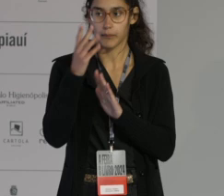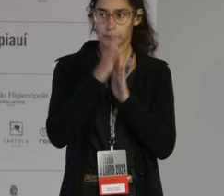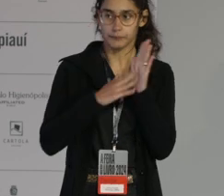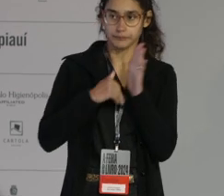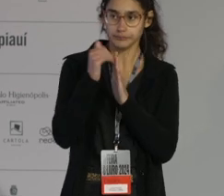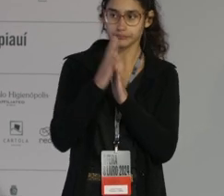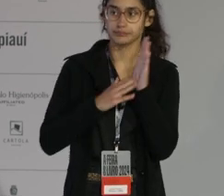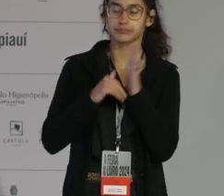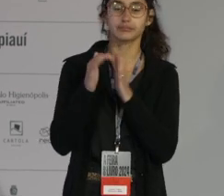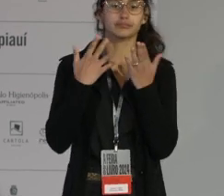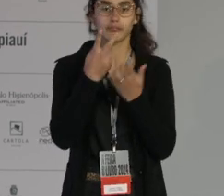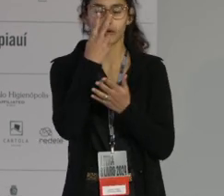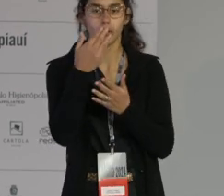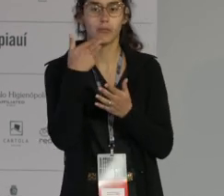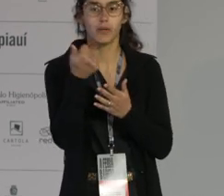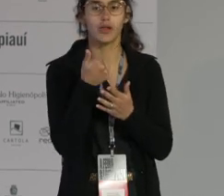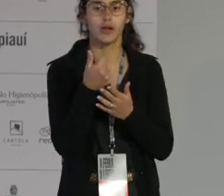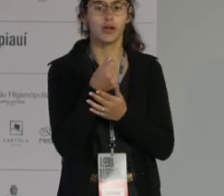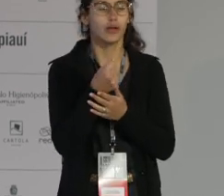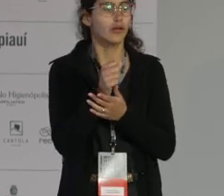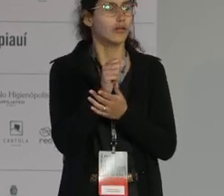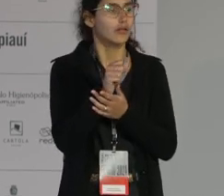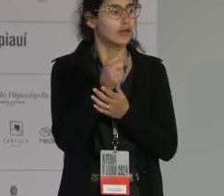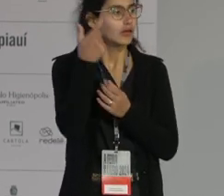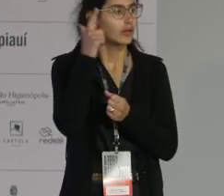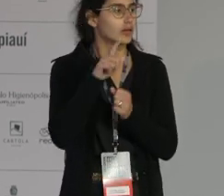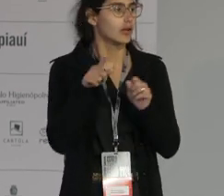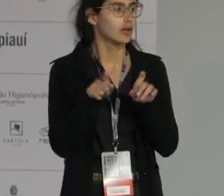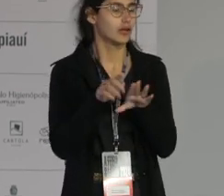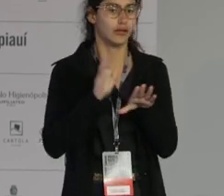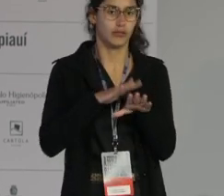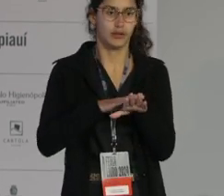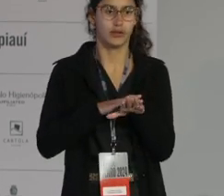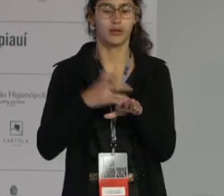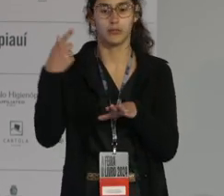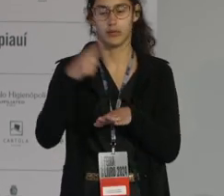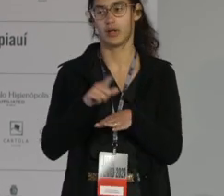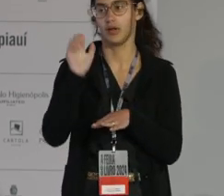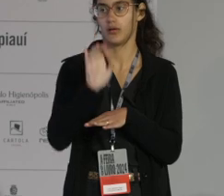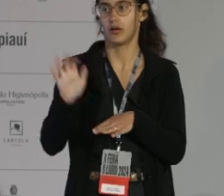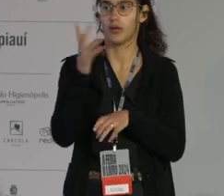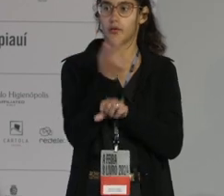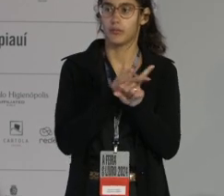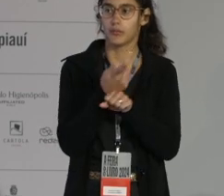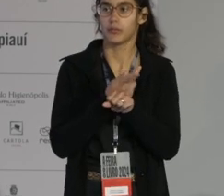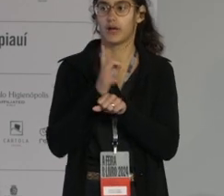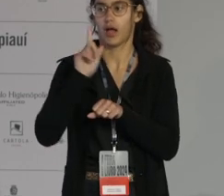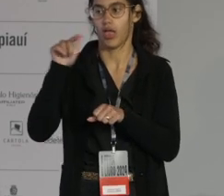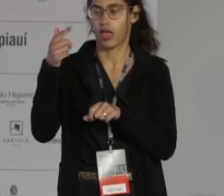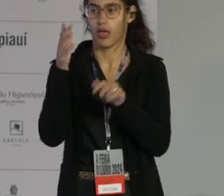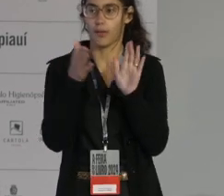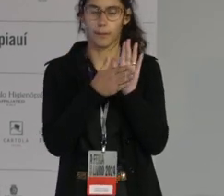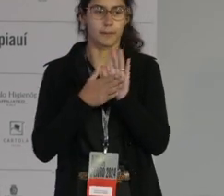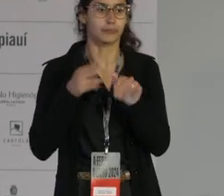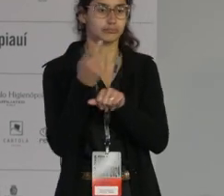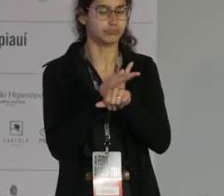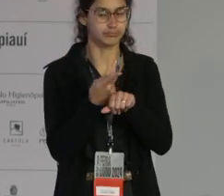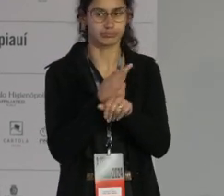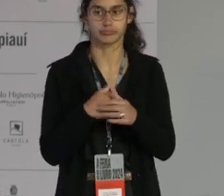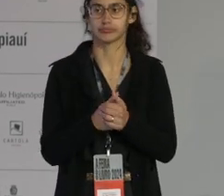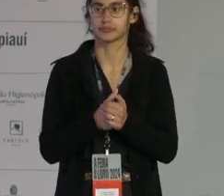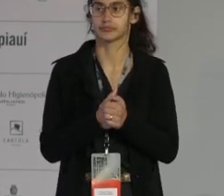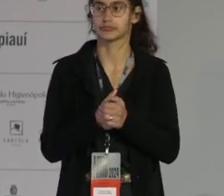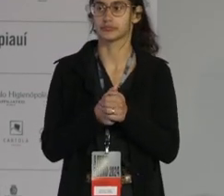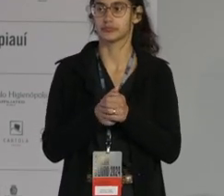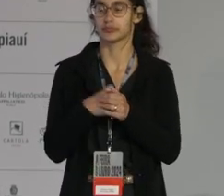pintores. Assim. Então, ele resolve ser pianista para ver se ele consegue uma bolsa de estudos para ir para a Europa atrás do Muirakitan. Né? Então,